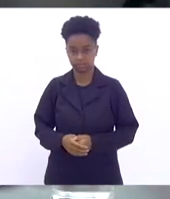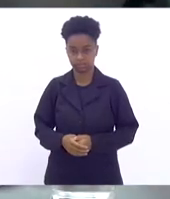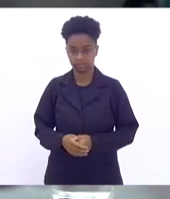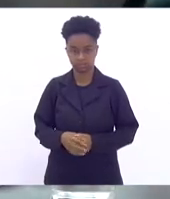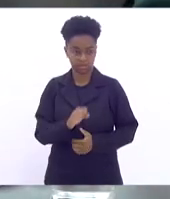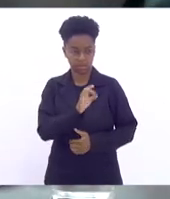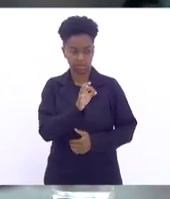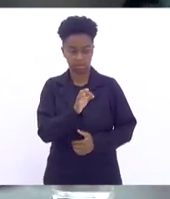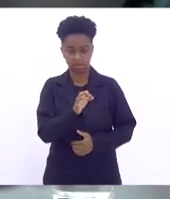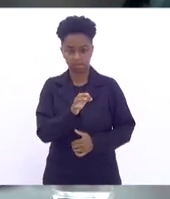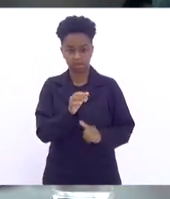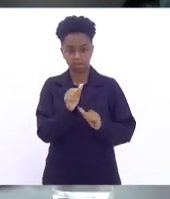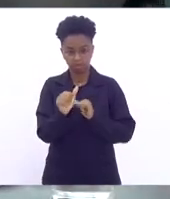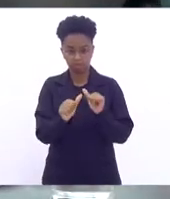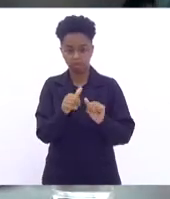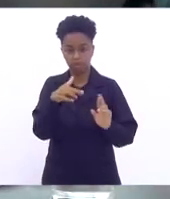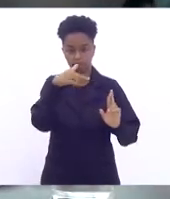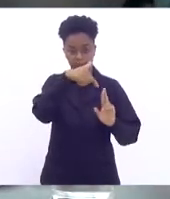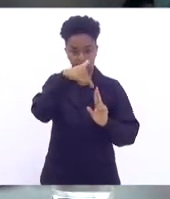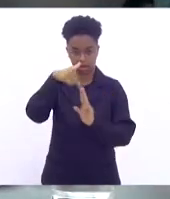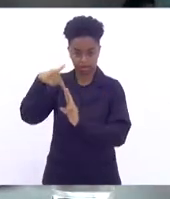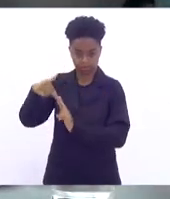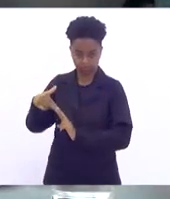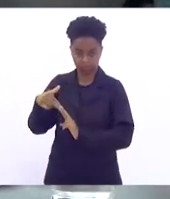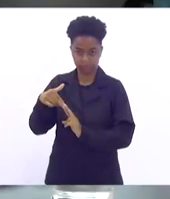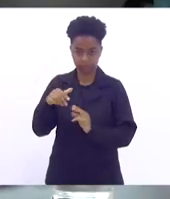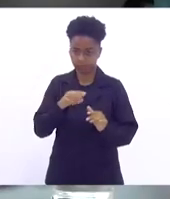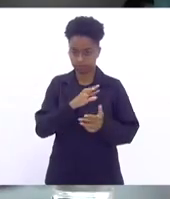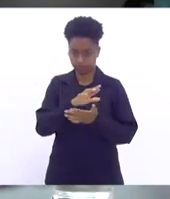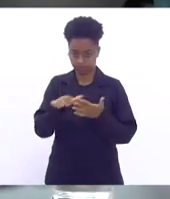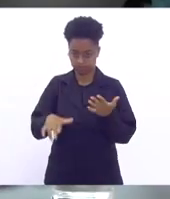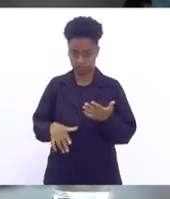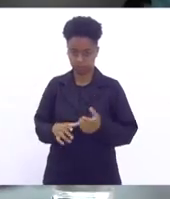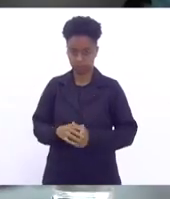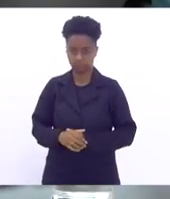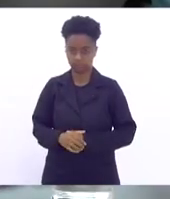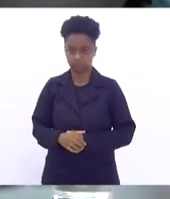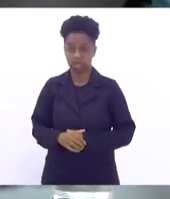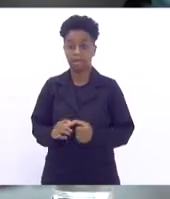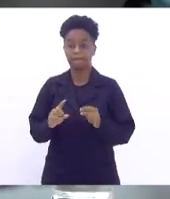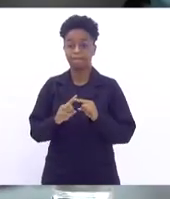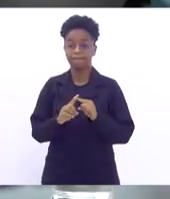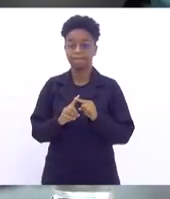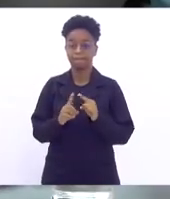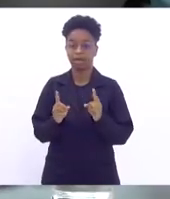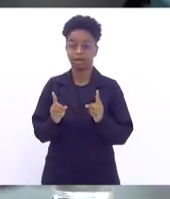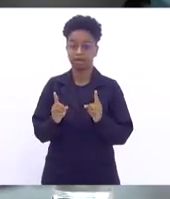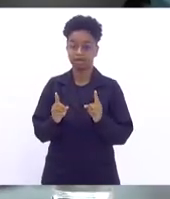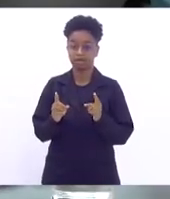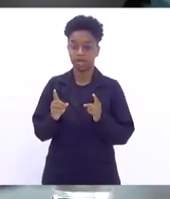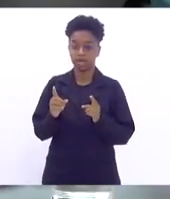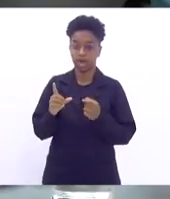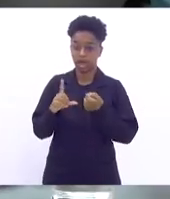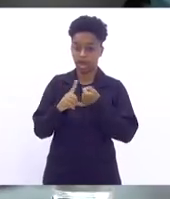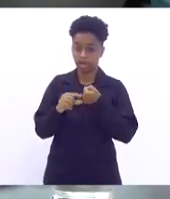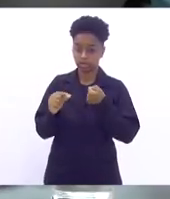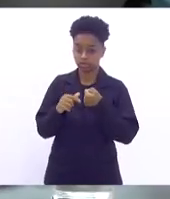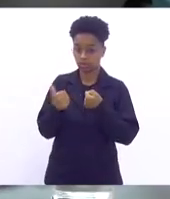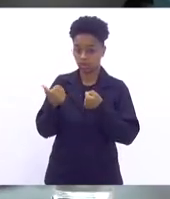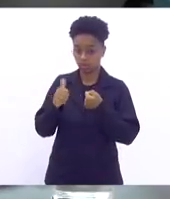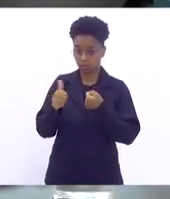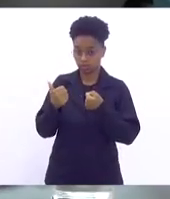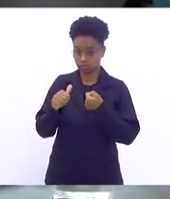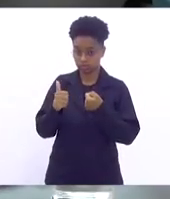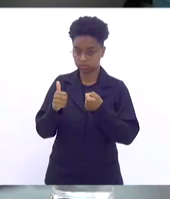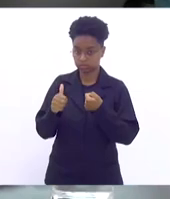é os parágrafos mas ele tá lá no artigo 11 do projeto